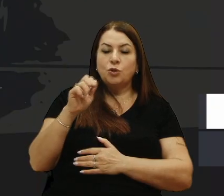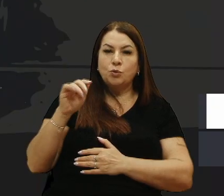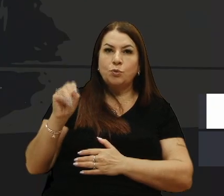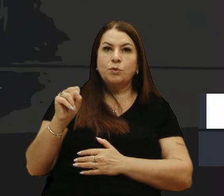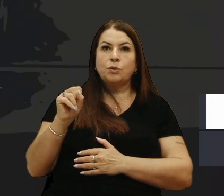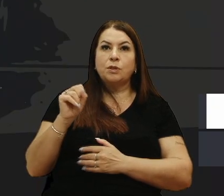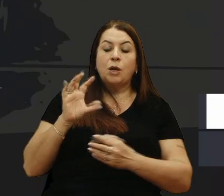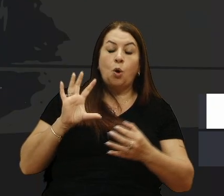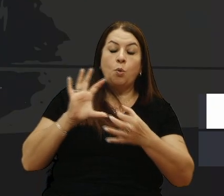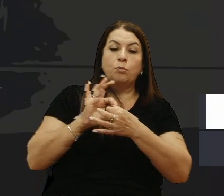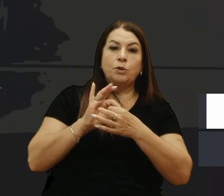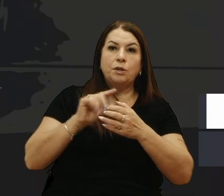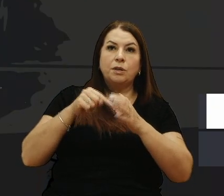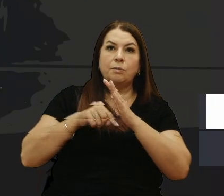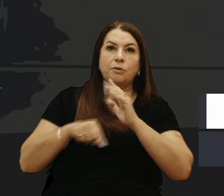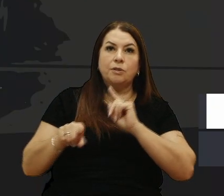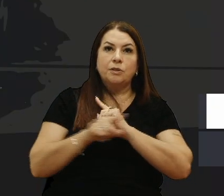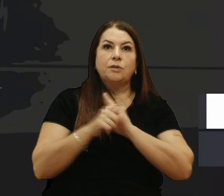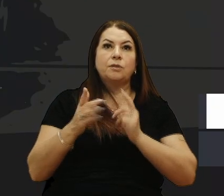foi imediata e profunda.